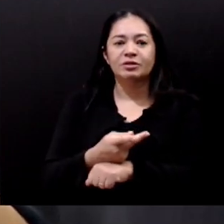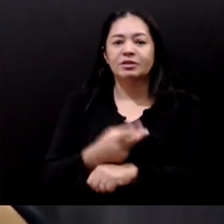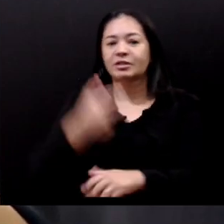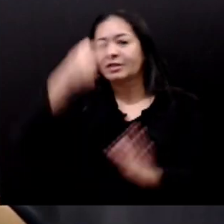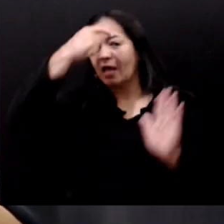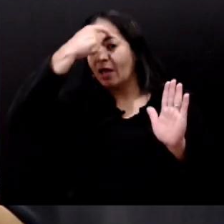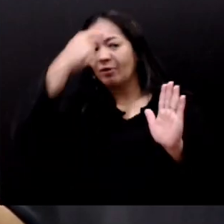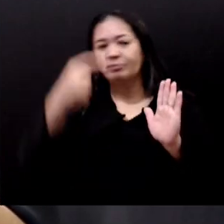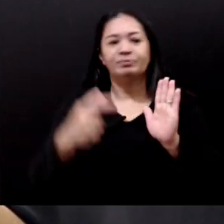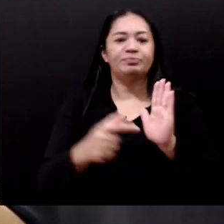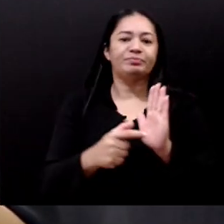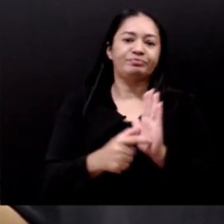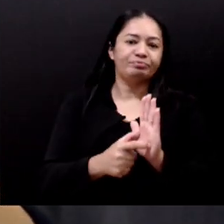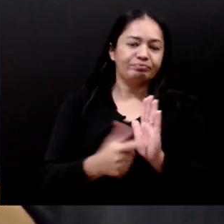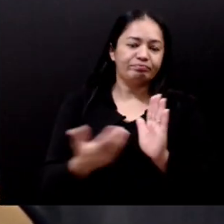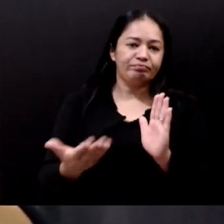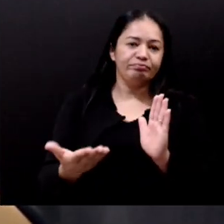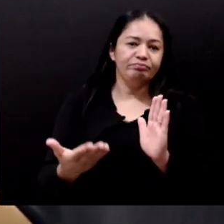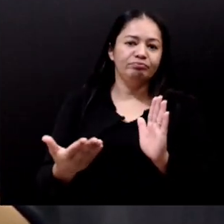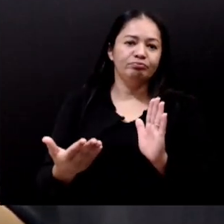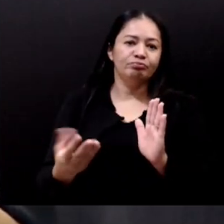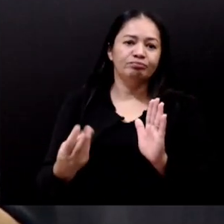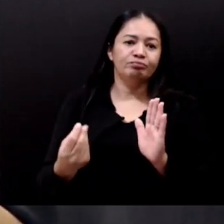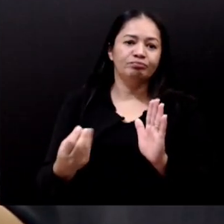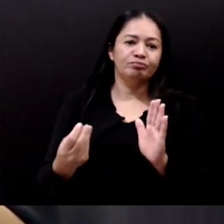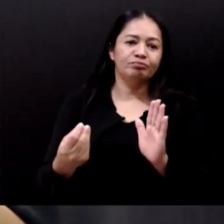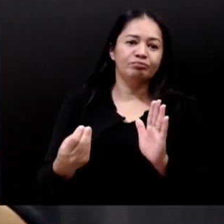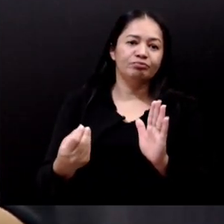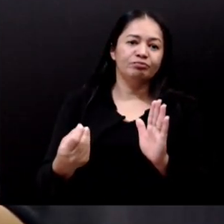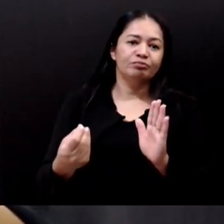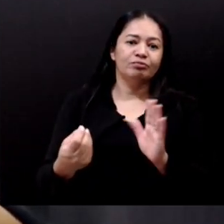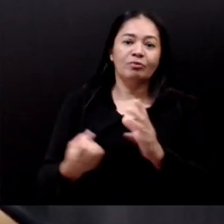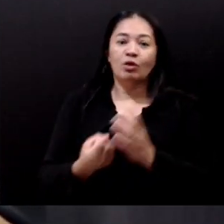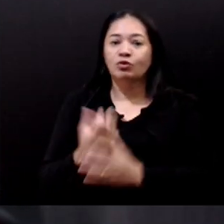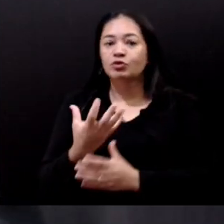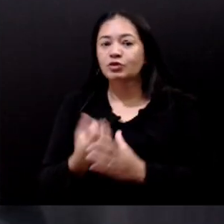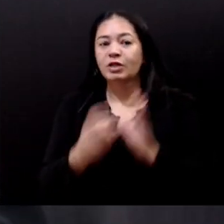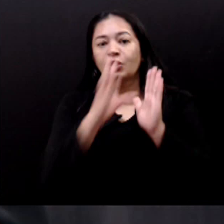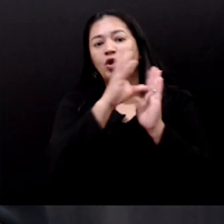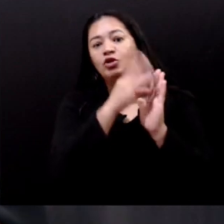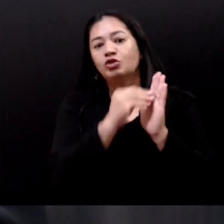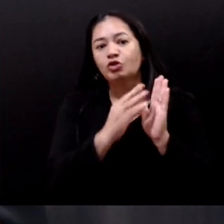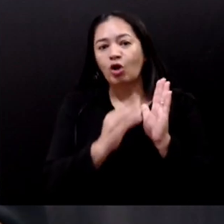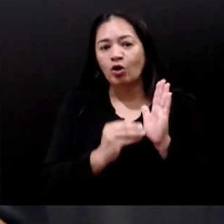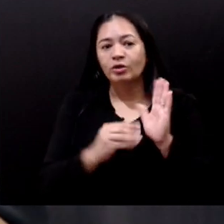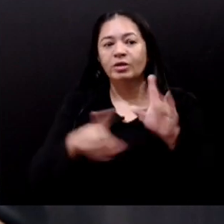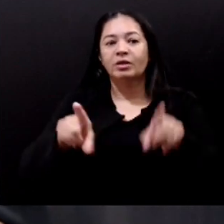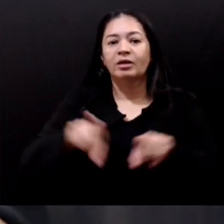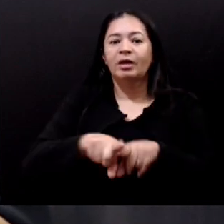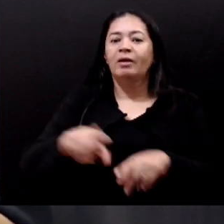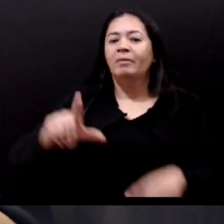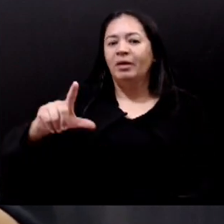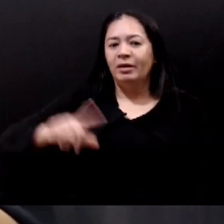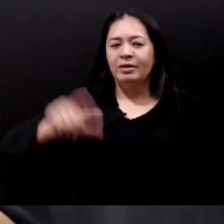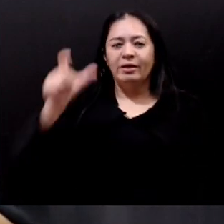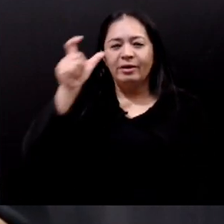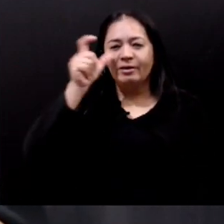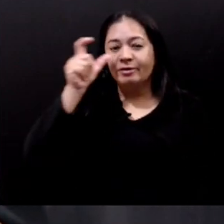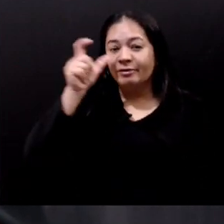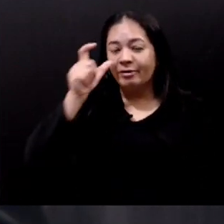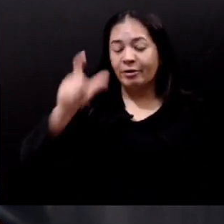né, os próprios criadores de conteúdo, que Uhum. também têm seus interesses próprios, as empresas